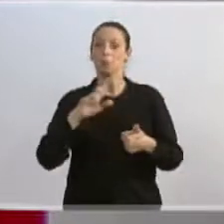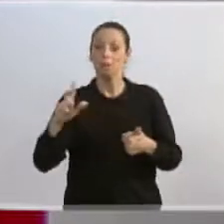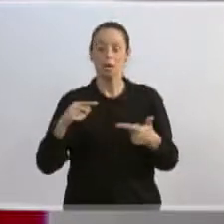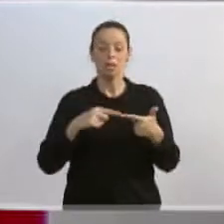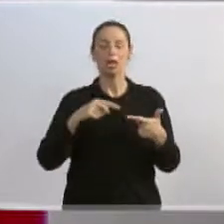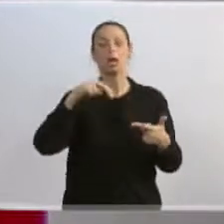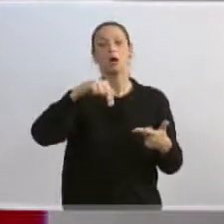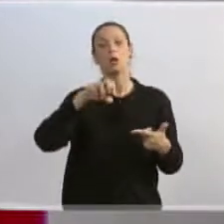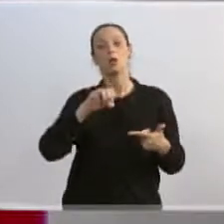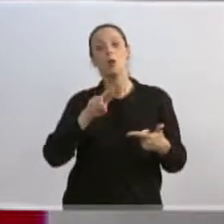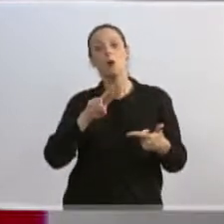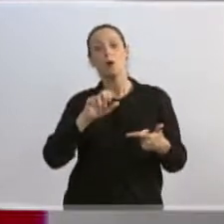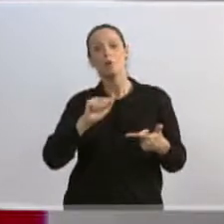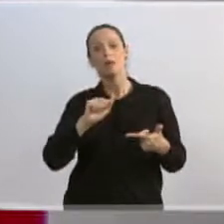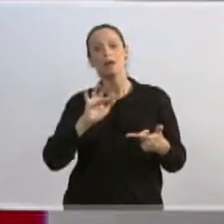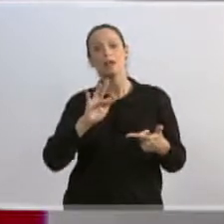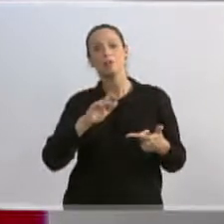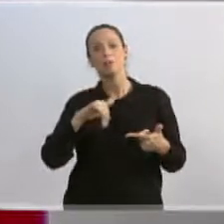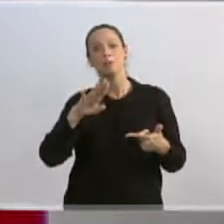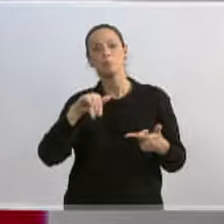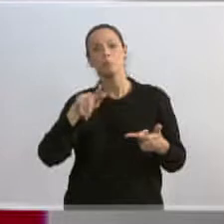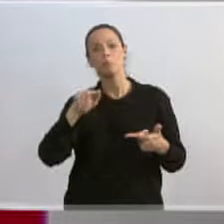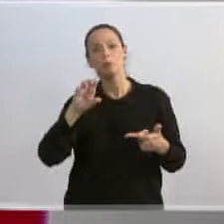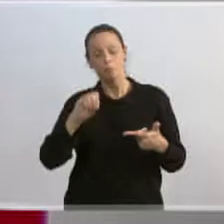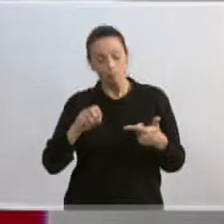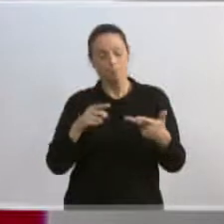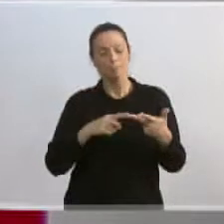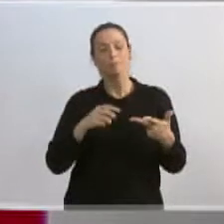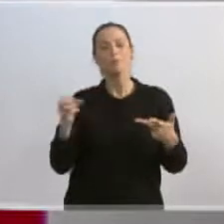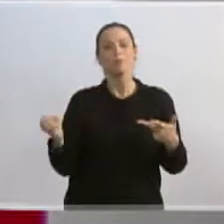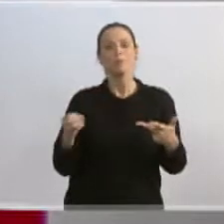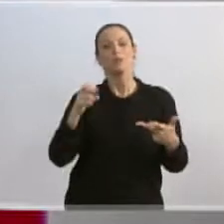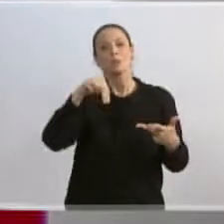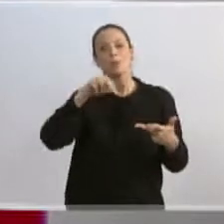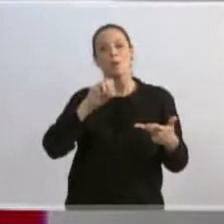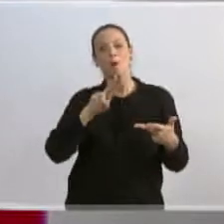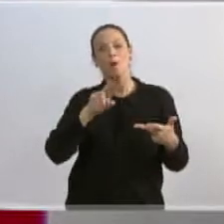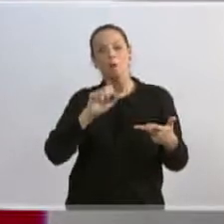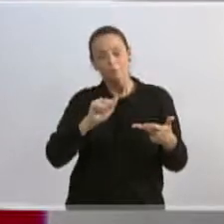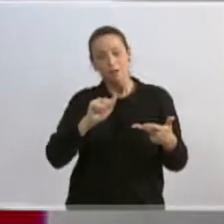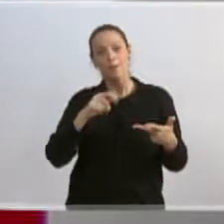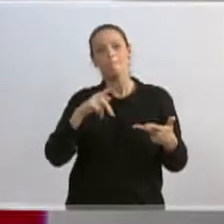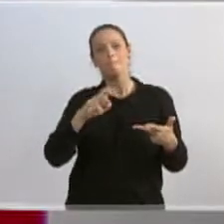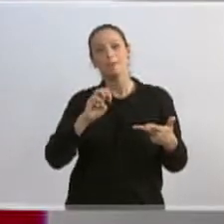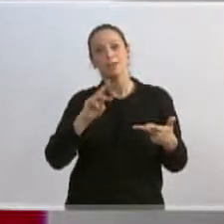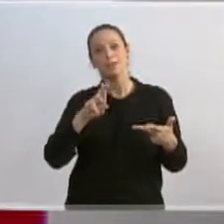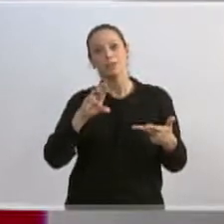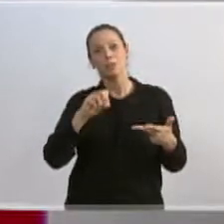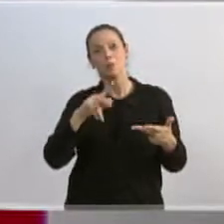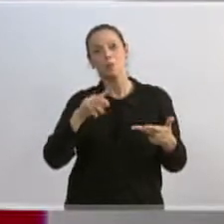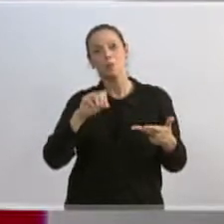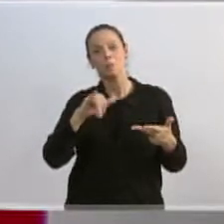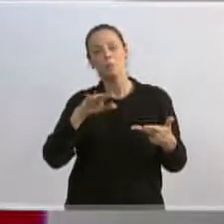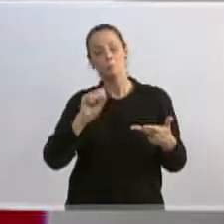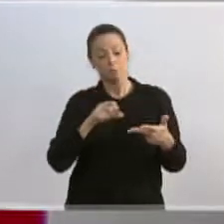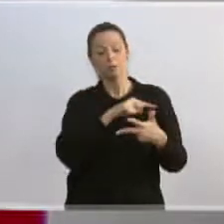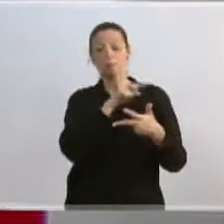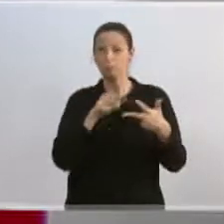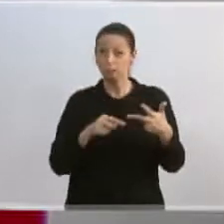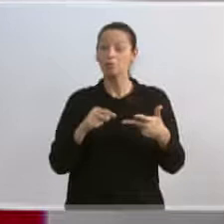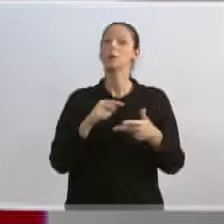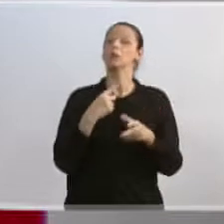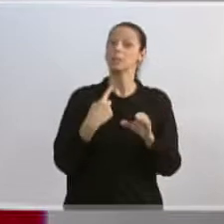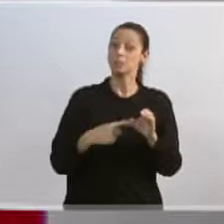friburgo e nova petrópolis também receberam esse título internacional e aqui então se comeu comprimento